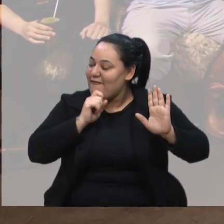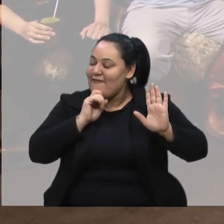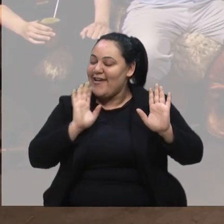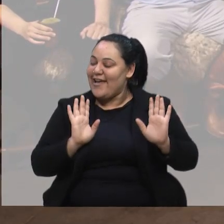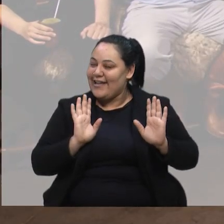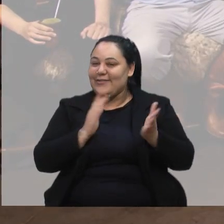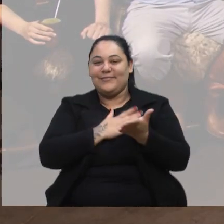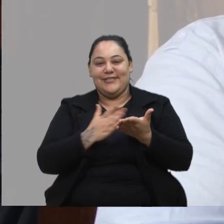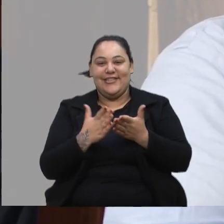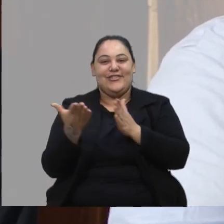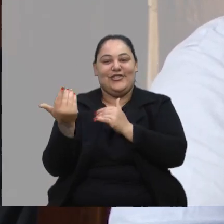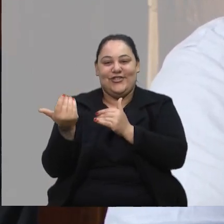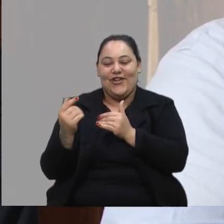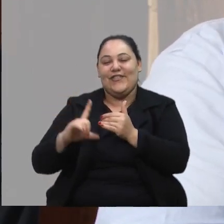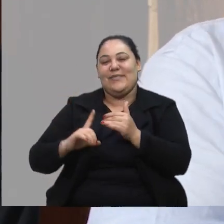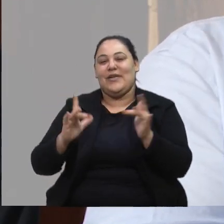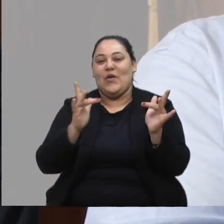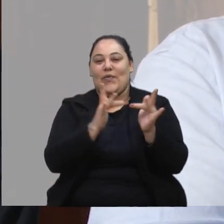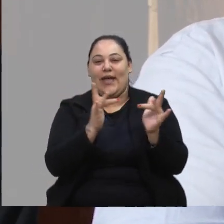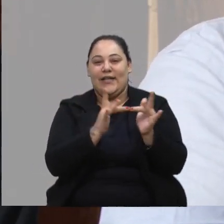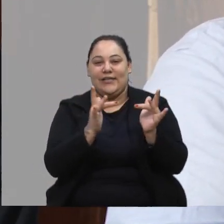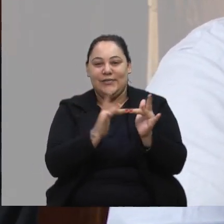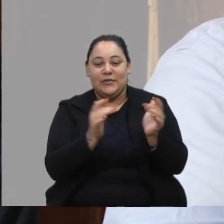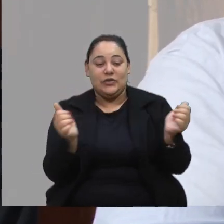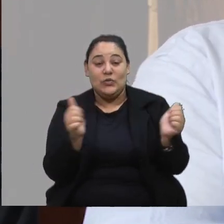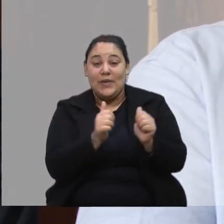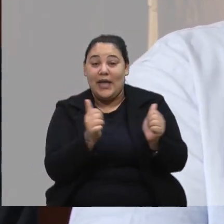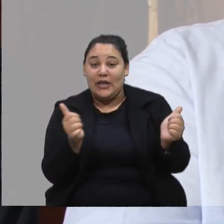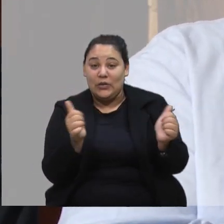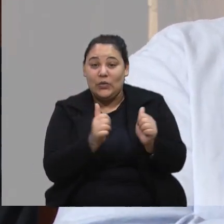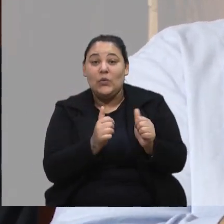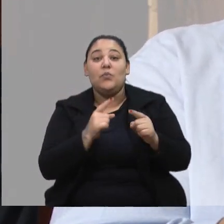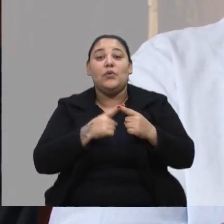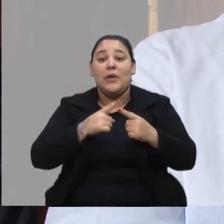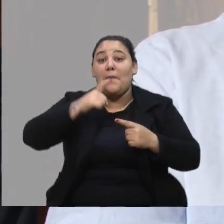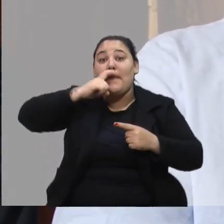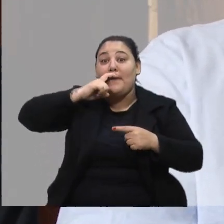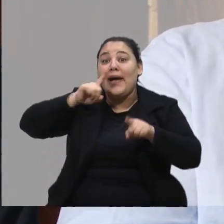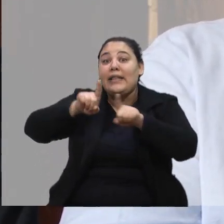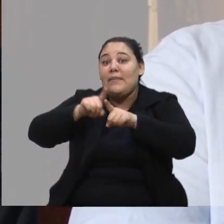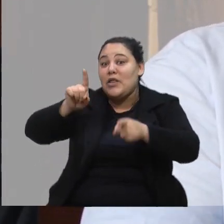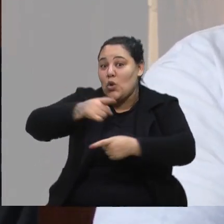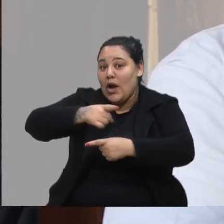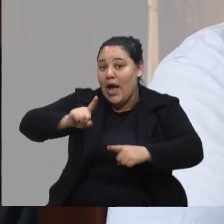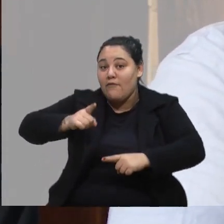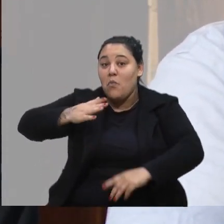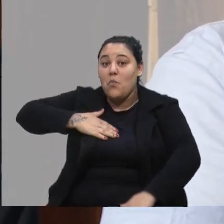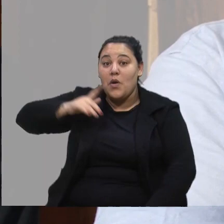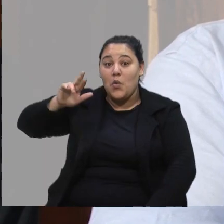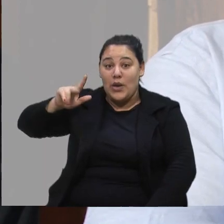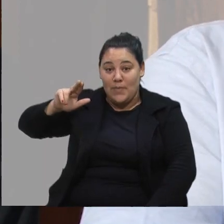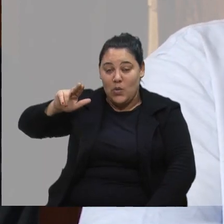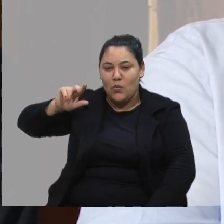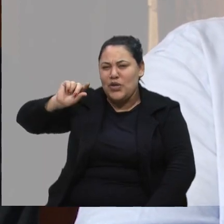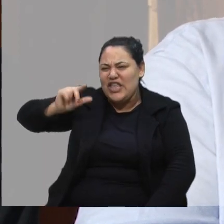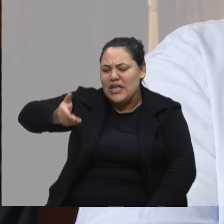comecei muito novo a ter o contato com o instrumento, em função do meu pai, né? O meu irmão é um pouco mais velho do que